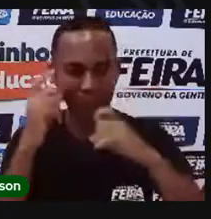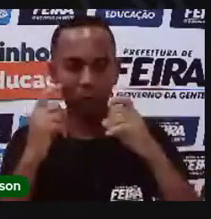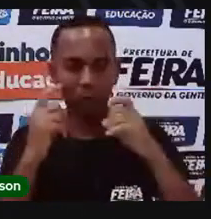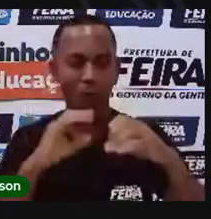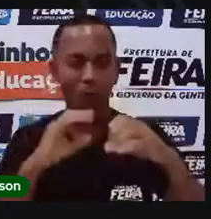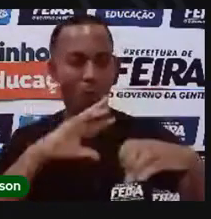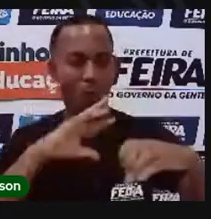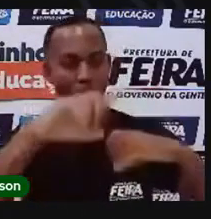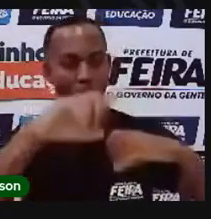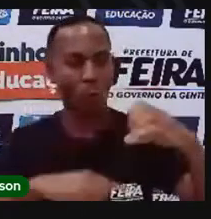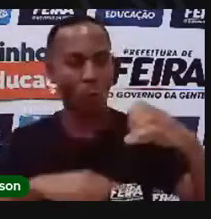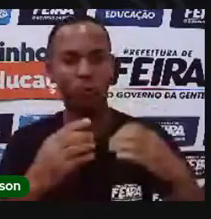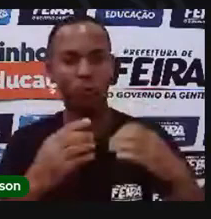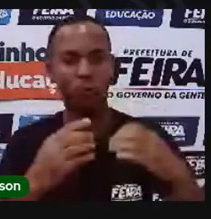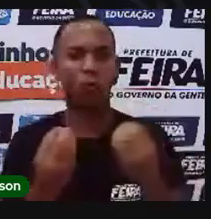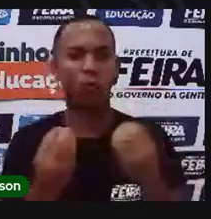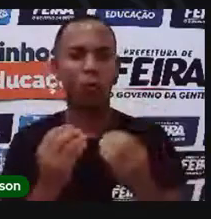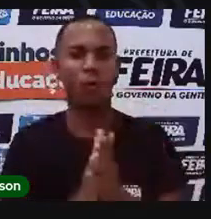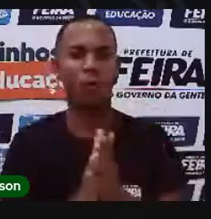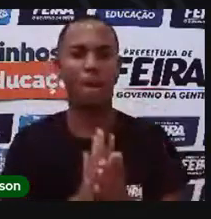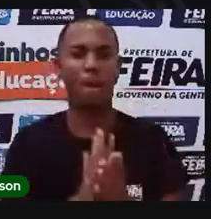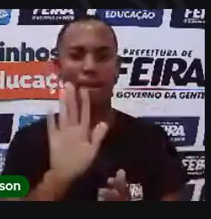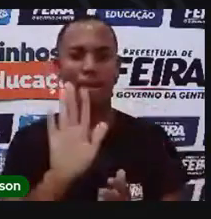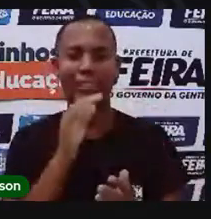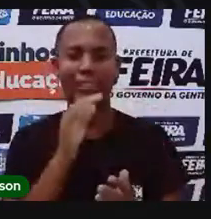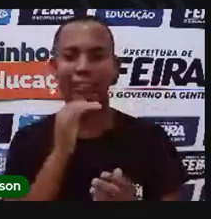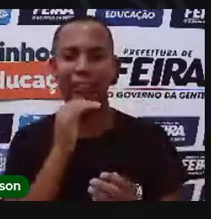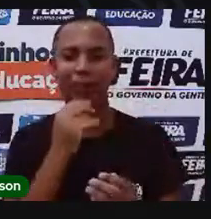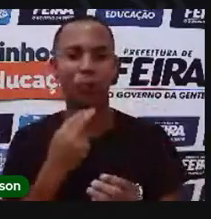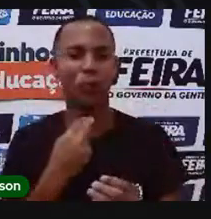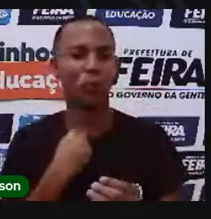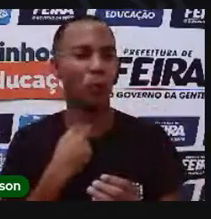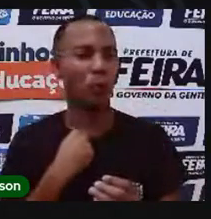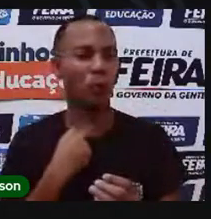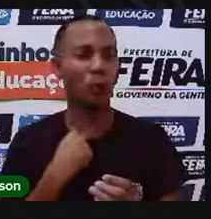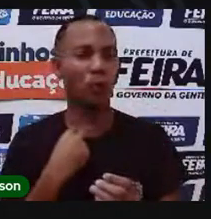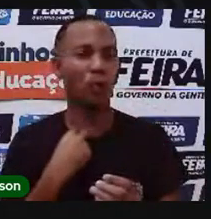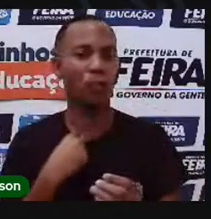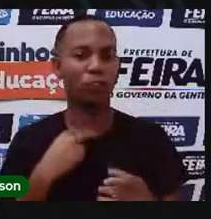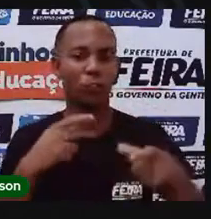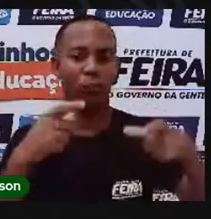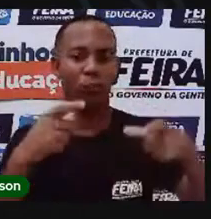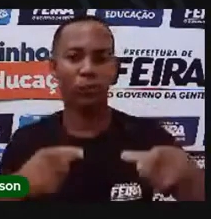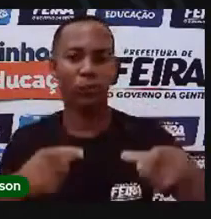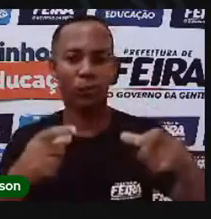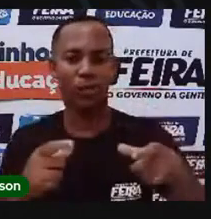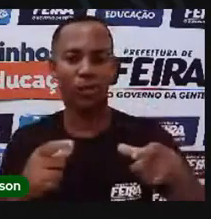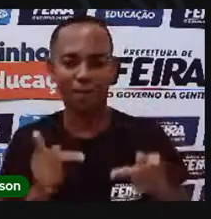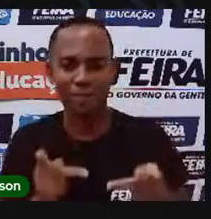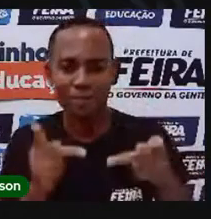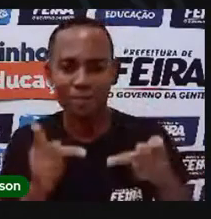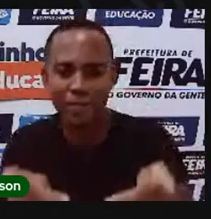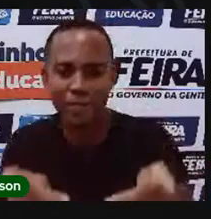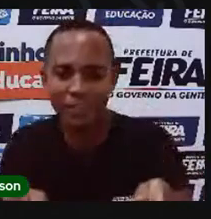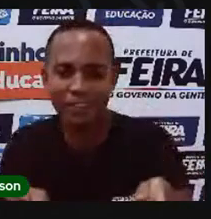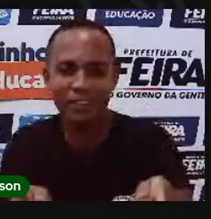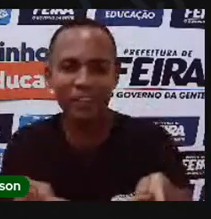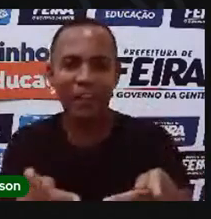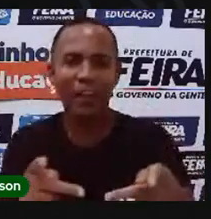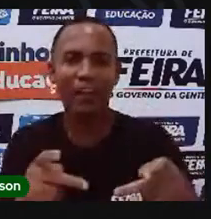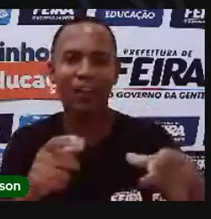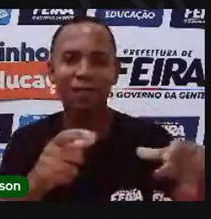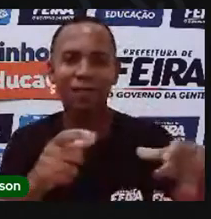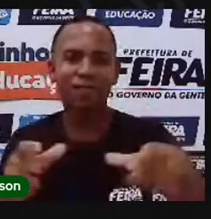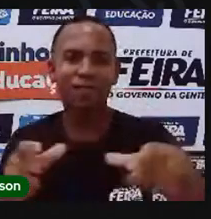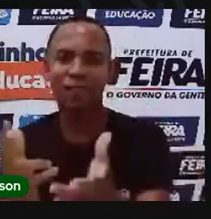inteiro. E se não podemos ir ao Museu das Obras de Juraci Dória, no Museu de Arte Contemporânea Cultura de Santana, a